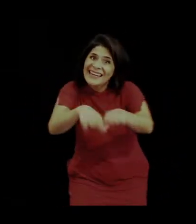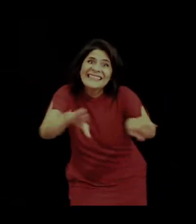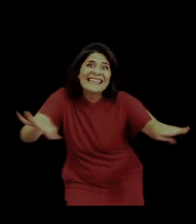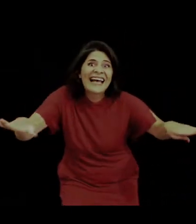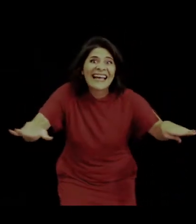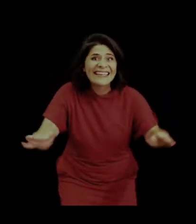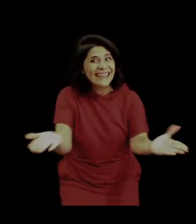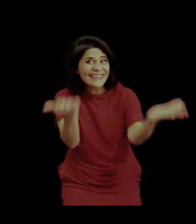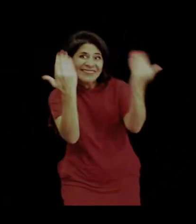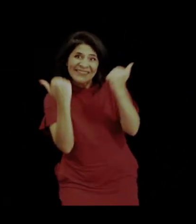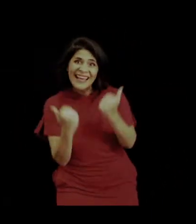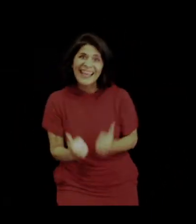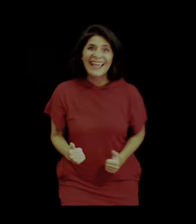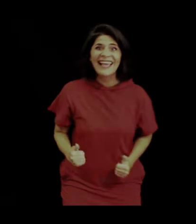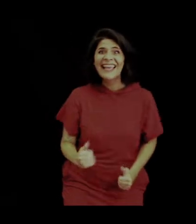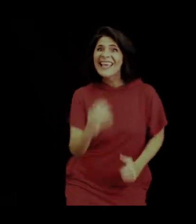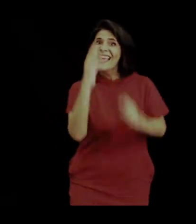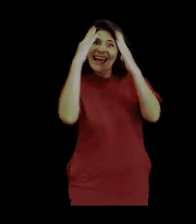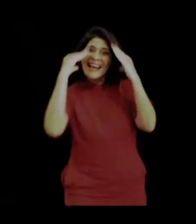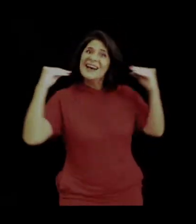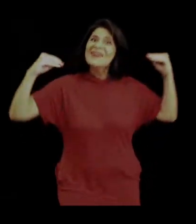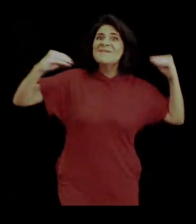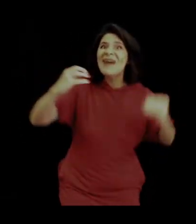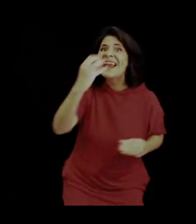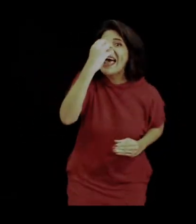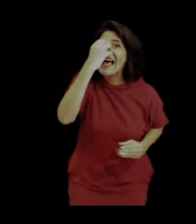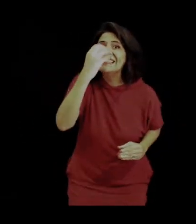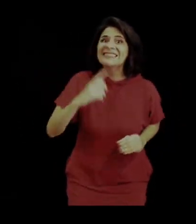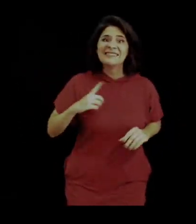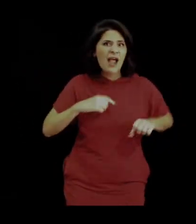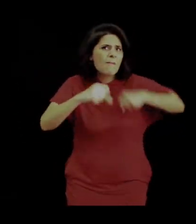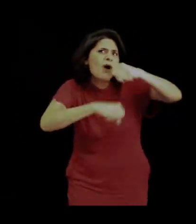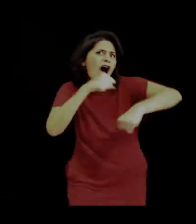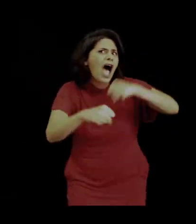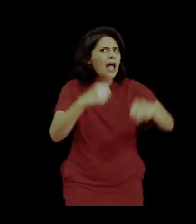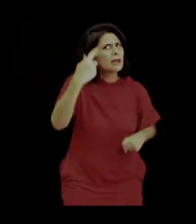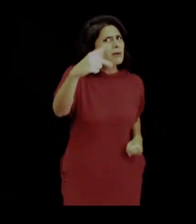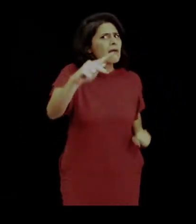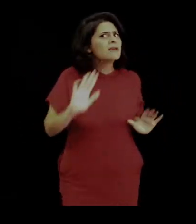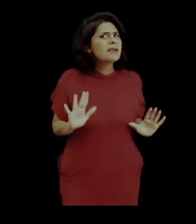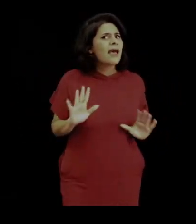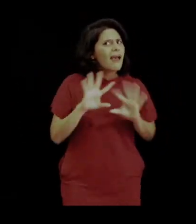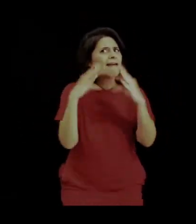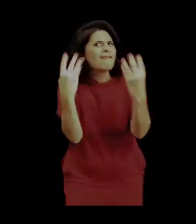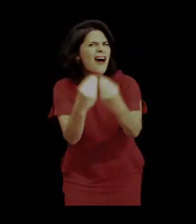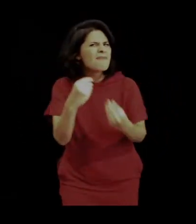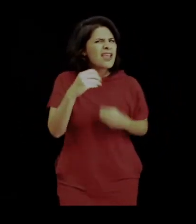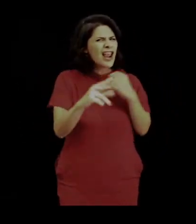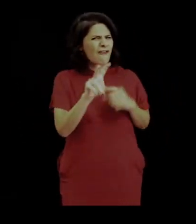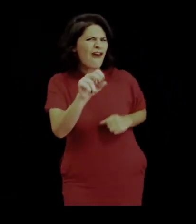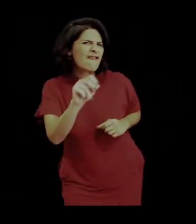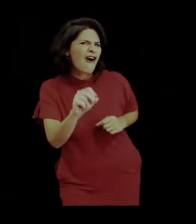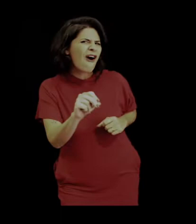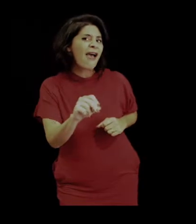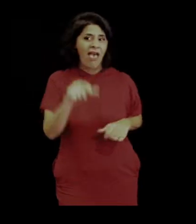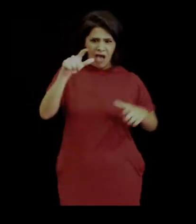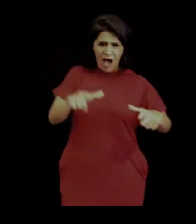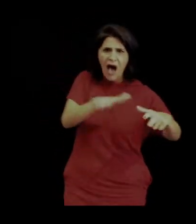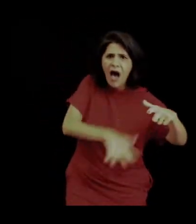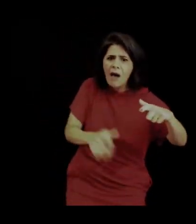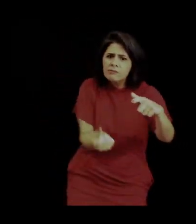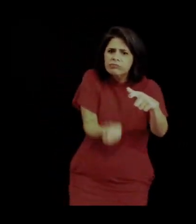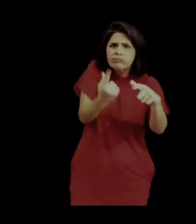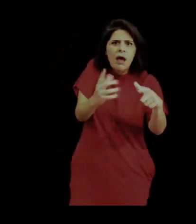palhaço chegou trazendo um monte de porrada para você e para o vovô nada isso do lândia meu amor